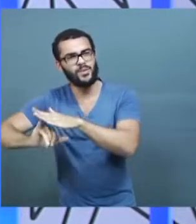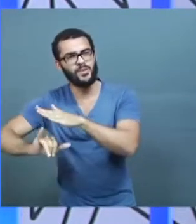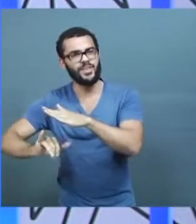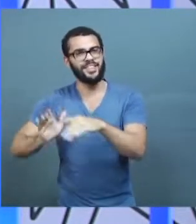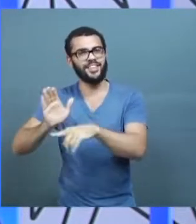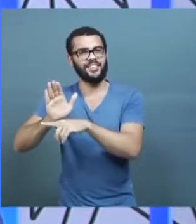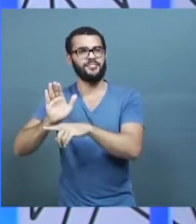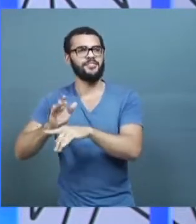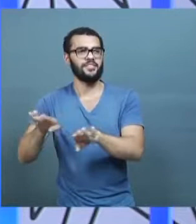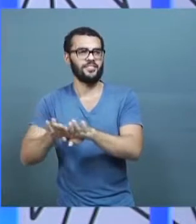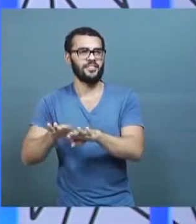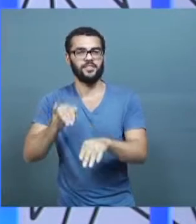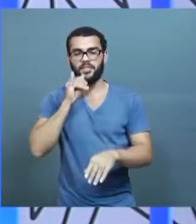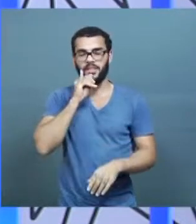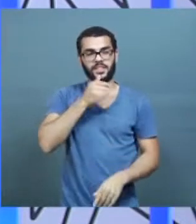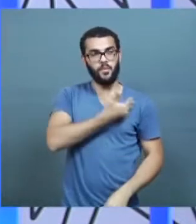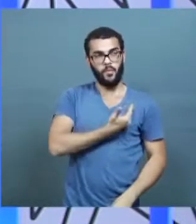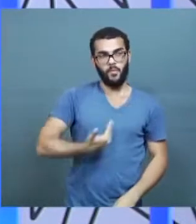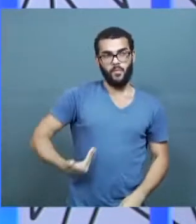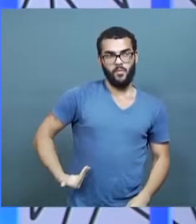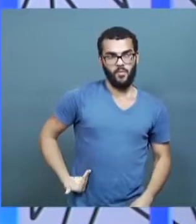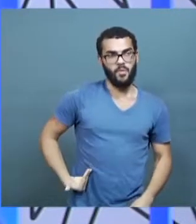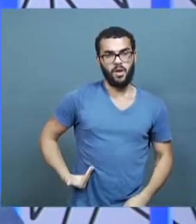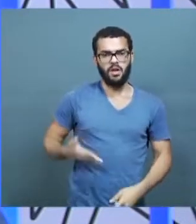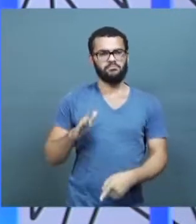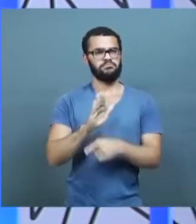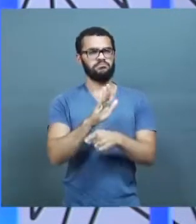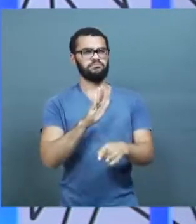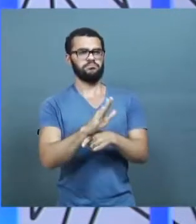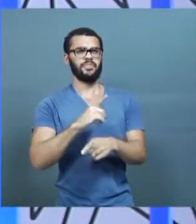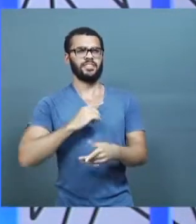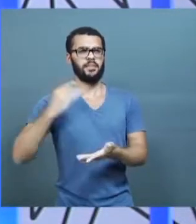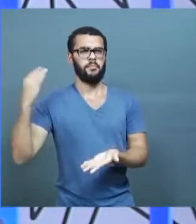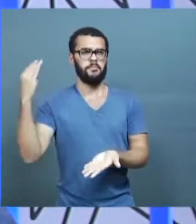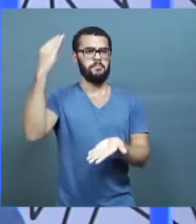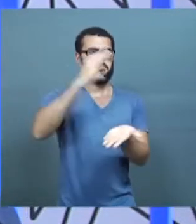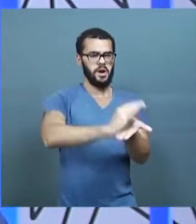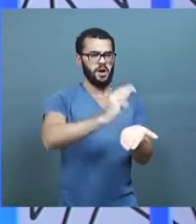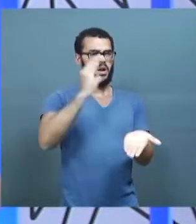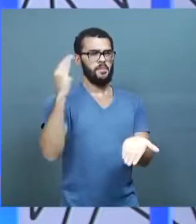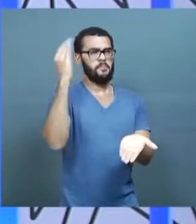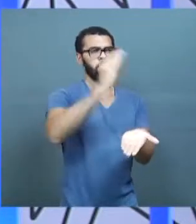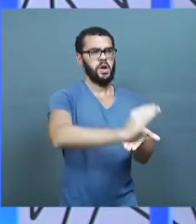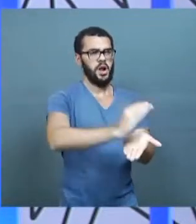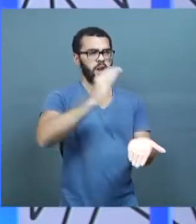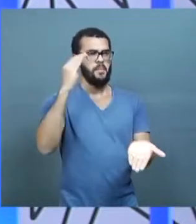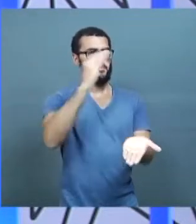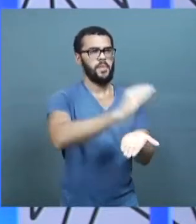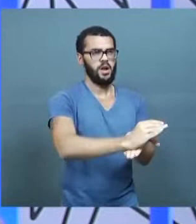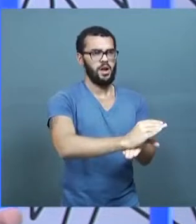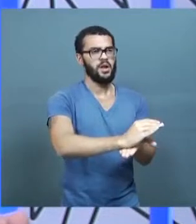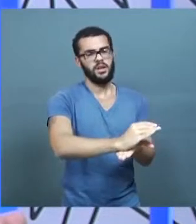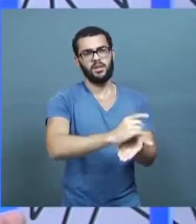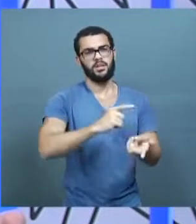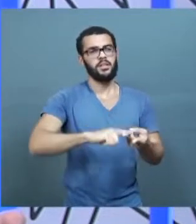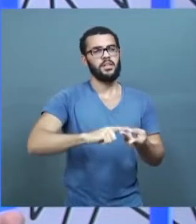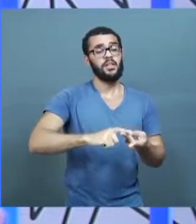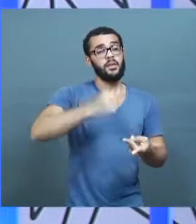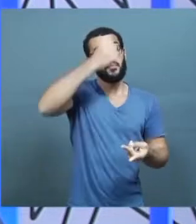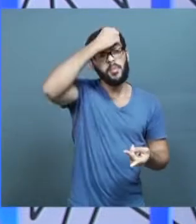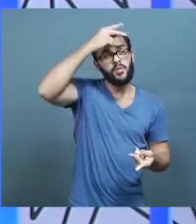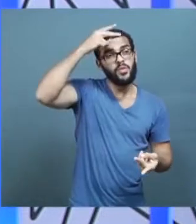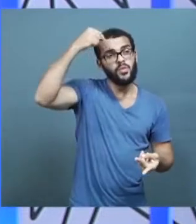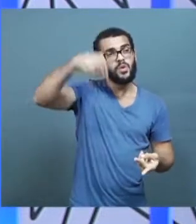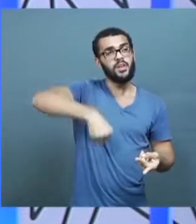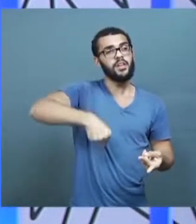poder público também tem contribuído e nós temos recebido a contribuição também, né, da Prefeitura Municipal de